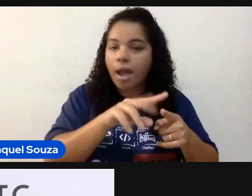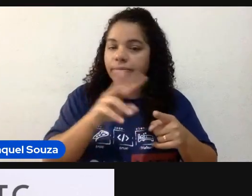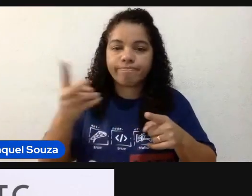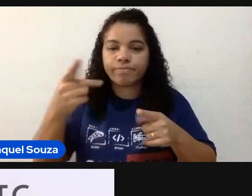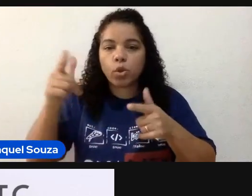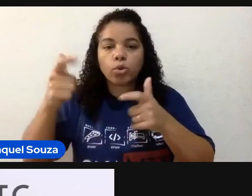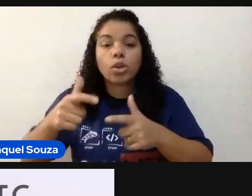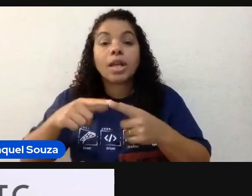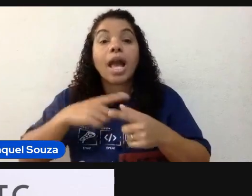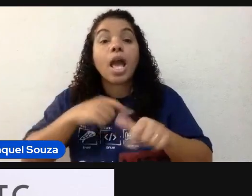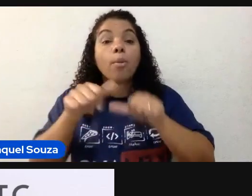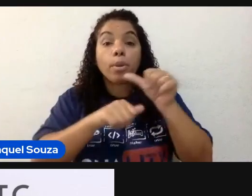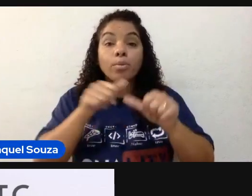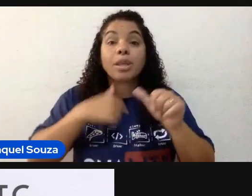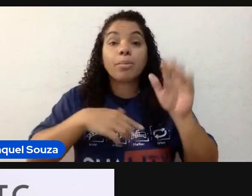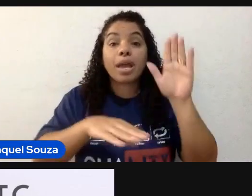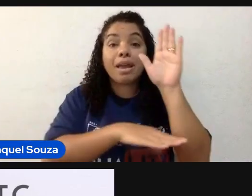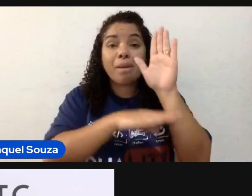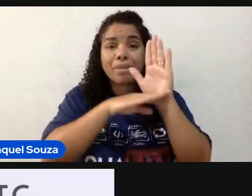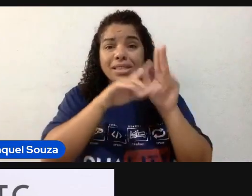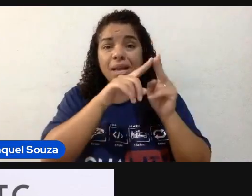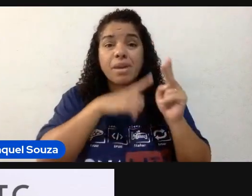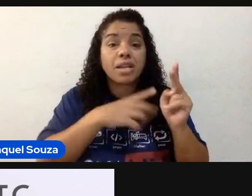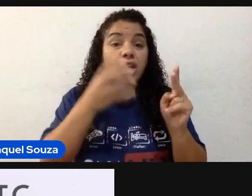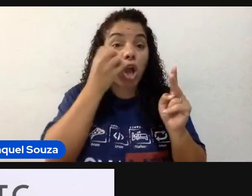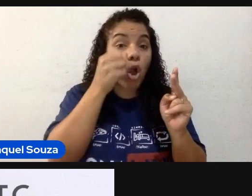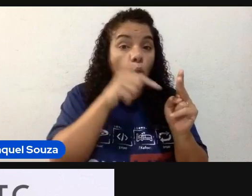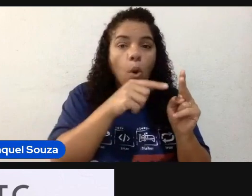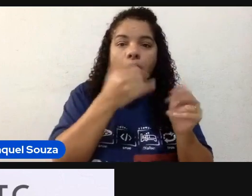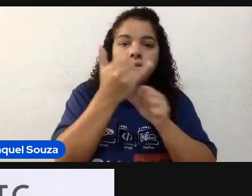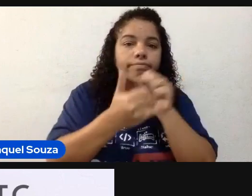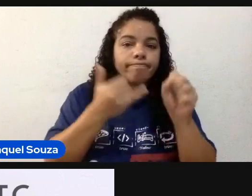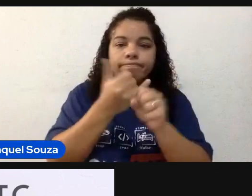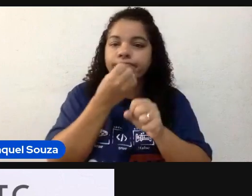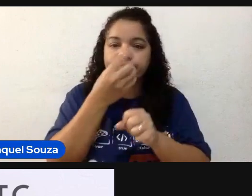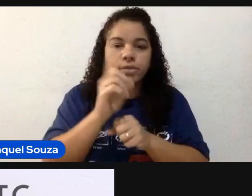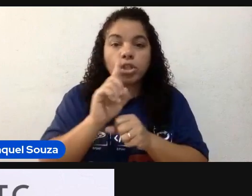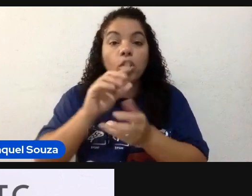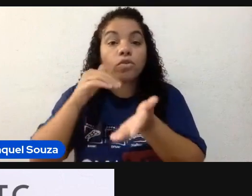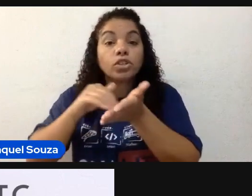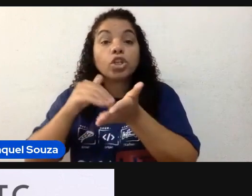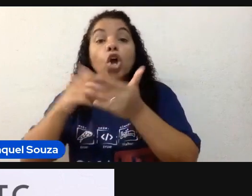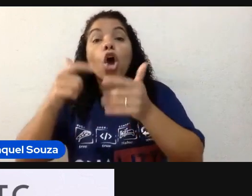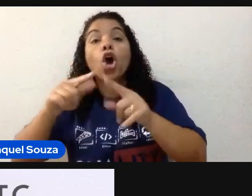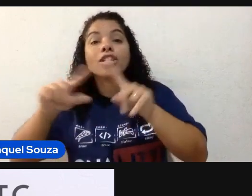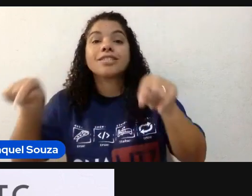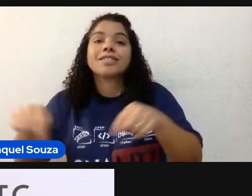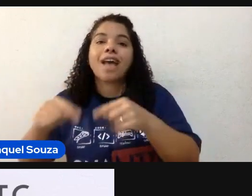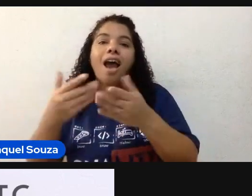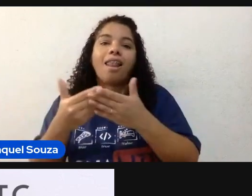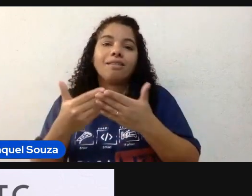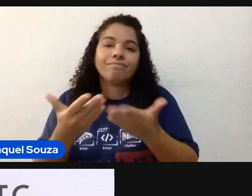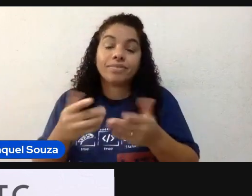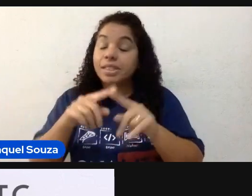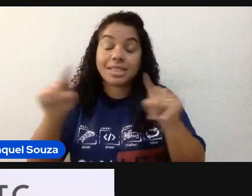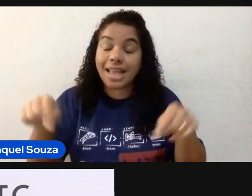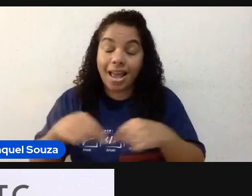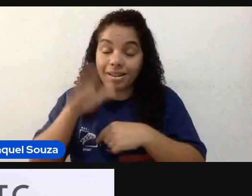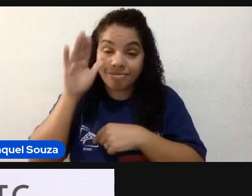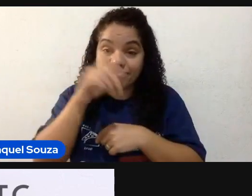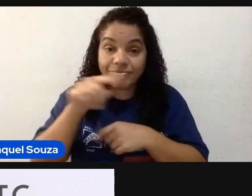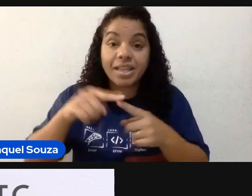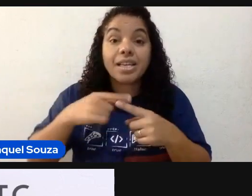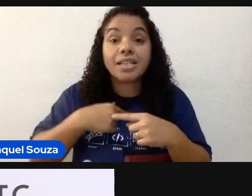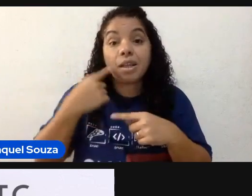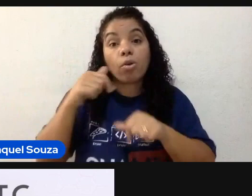porque eu estava num apartamento onde o quarto não pegava bem a internet, eu tinha que ficar com o meu escritório na sala. Então, eu mudei de casa, tive que fazer